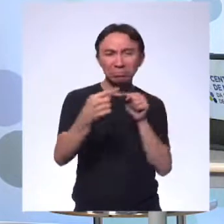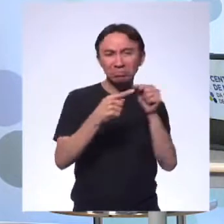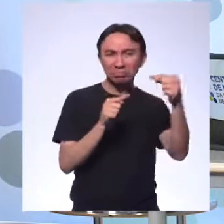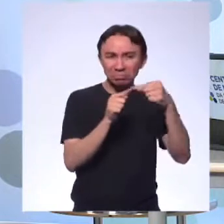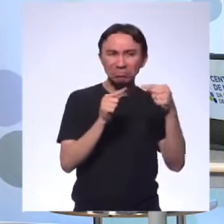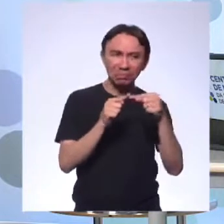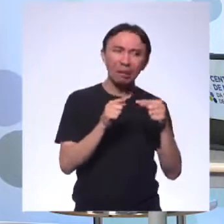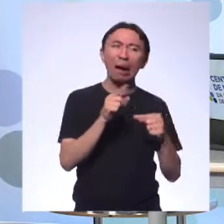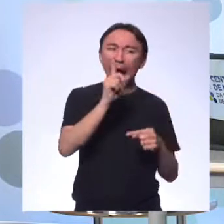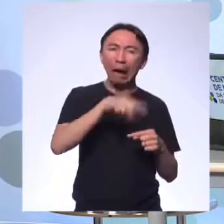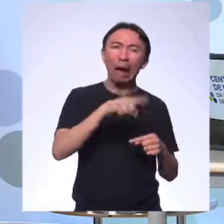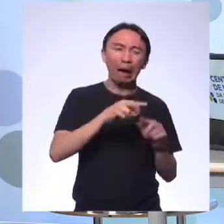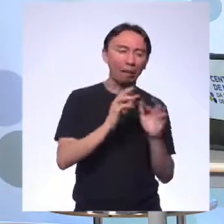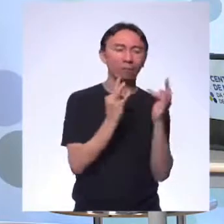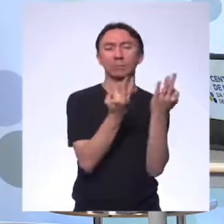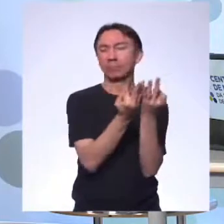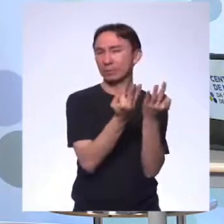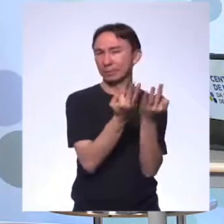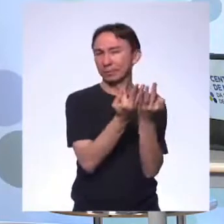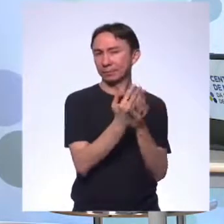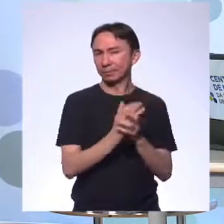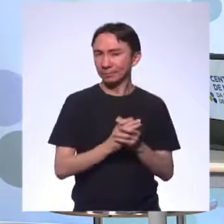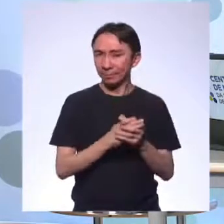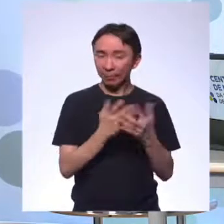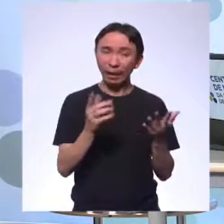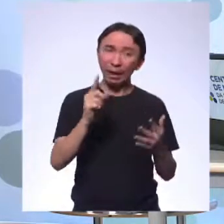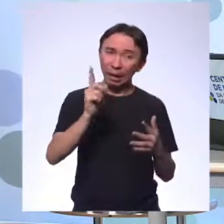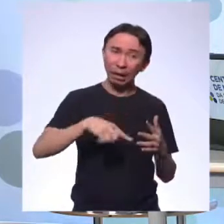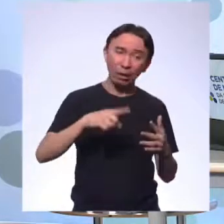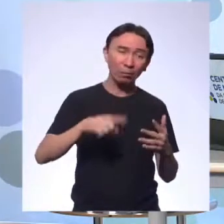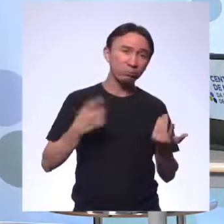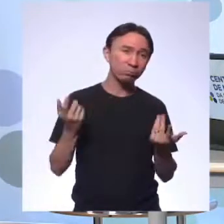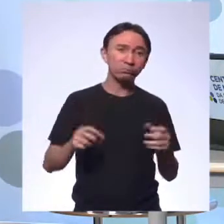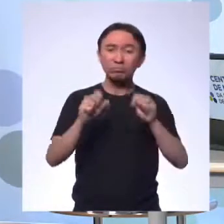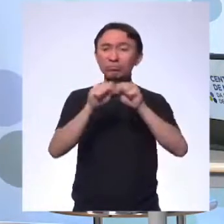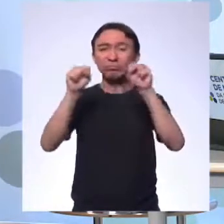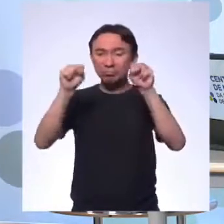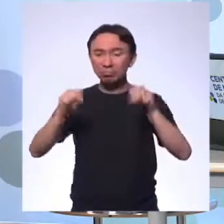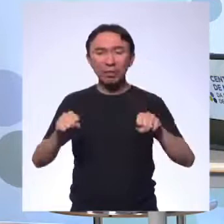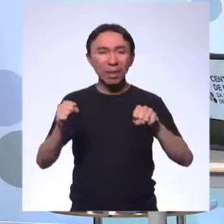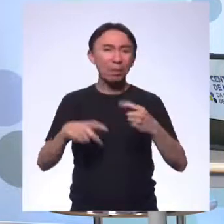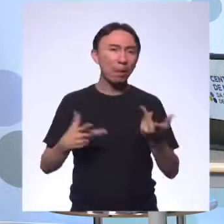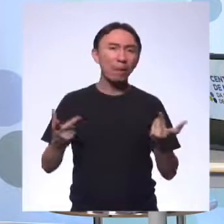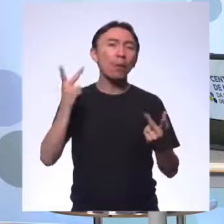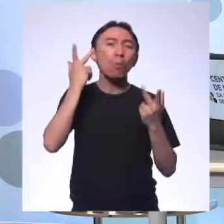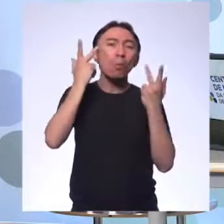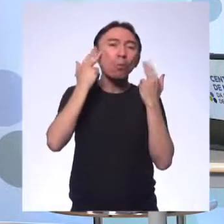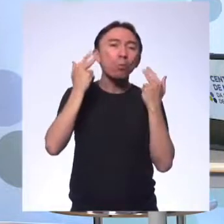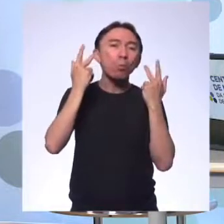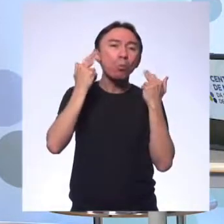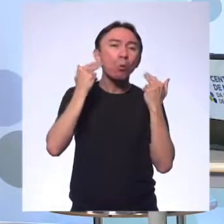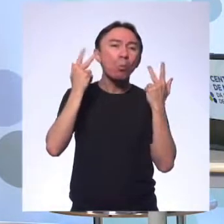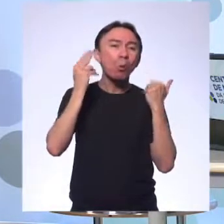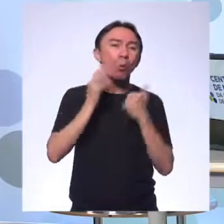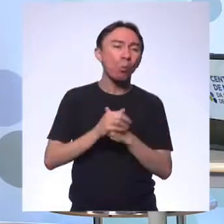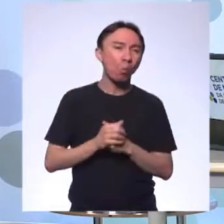aí. Então, esse vem a ser um sistema que a gente chama de sistema natural. Né? Então,